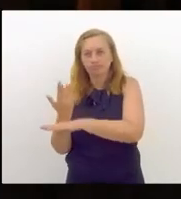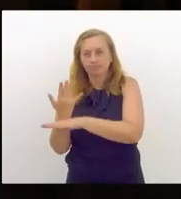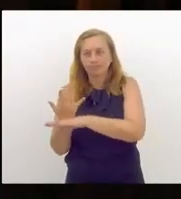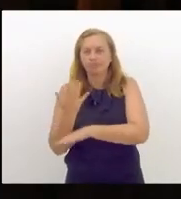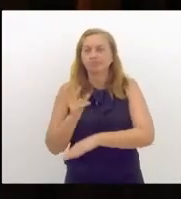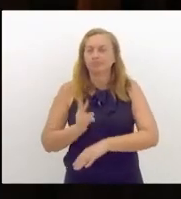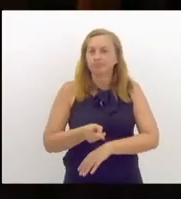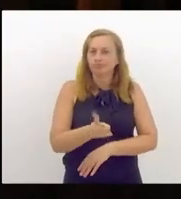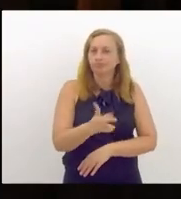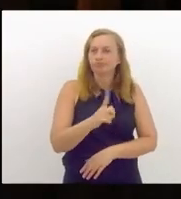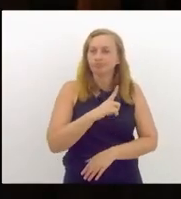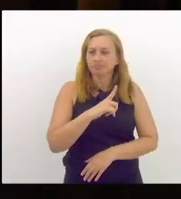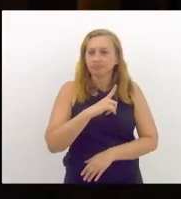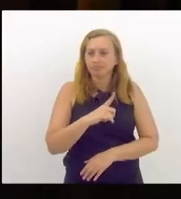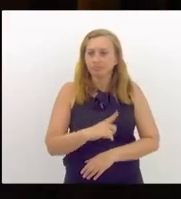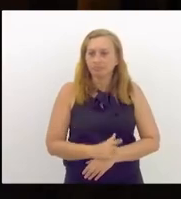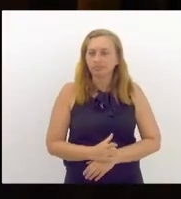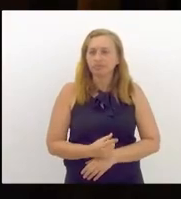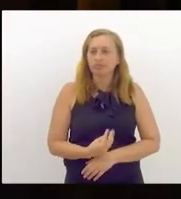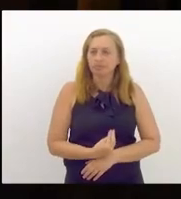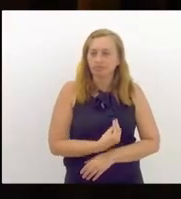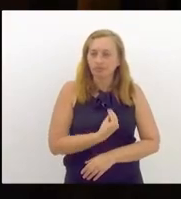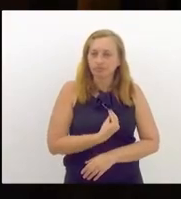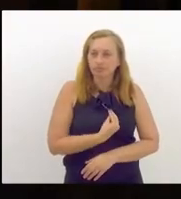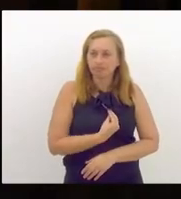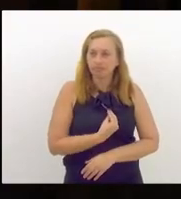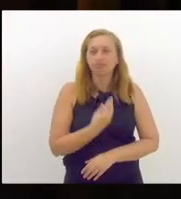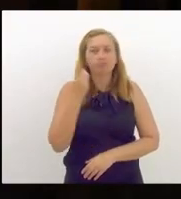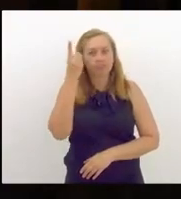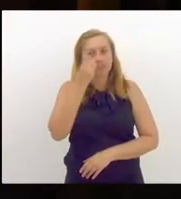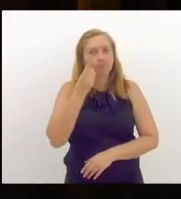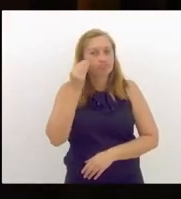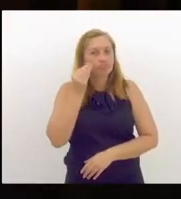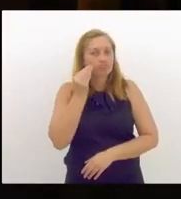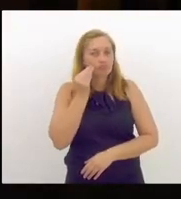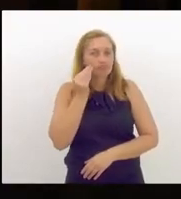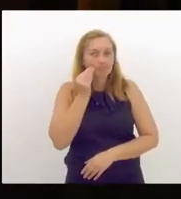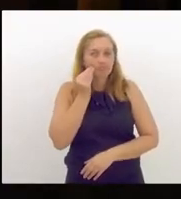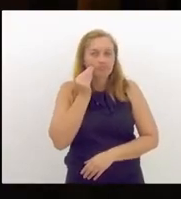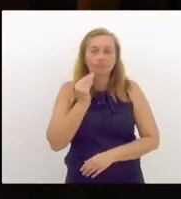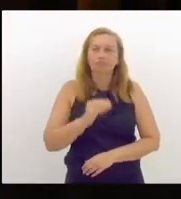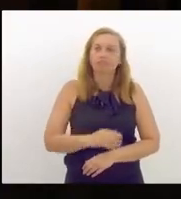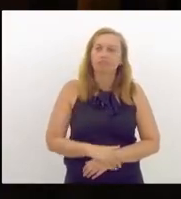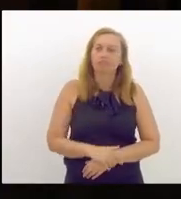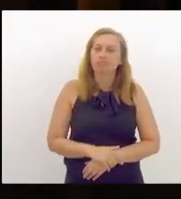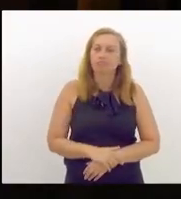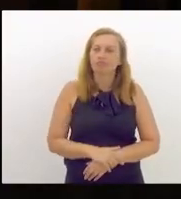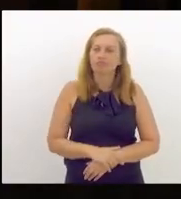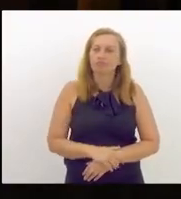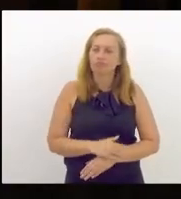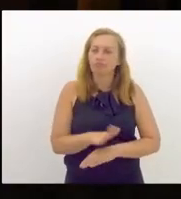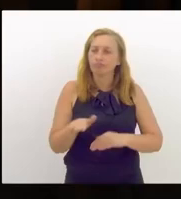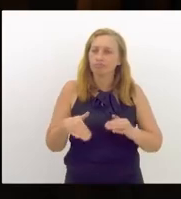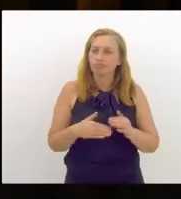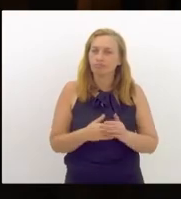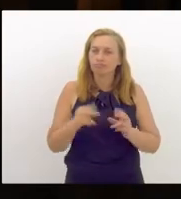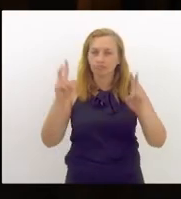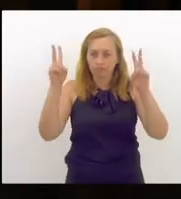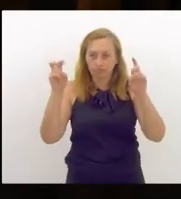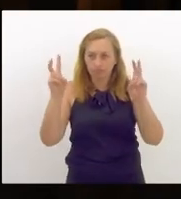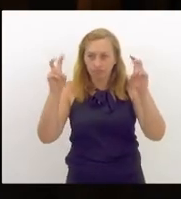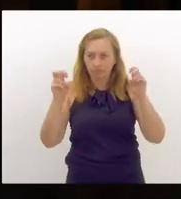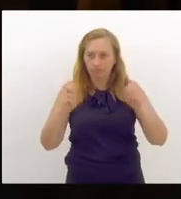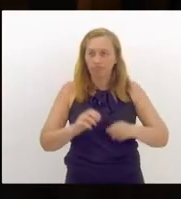sempre tivemos a presença da deputada Mônica Francisco em todas as questões